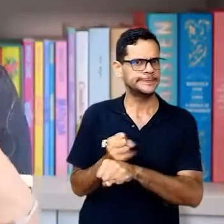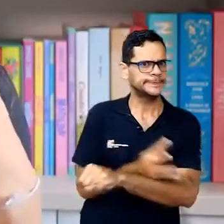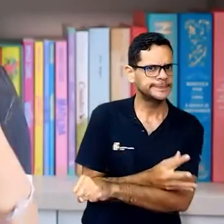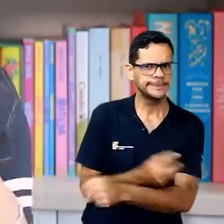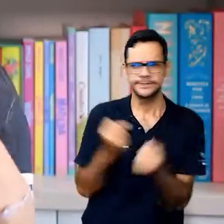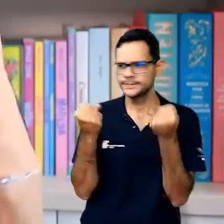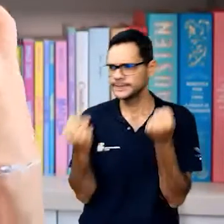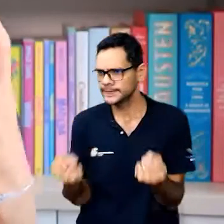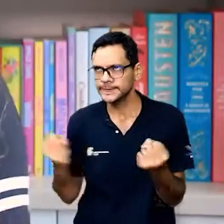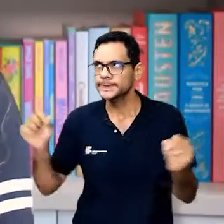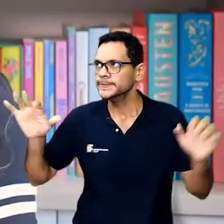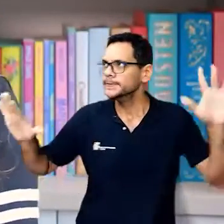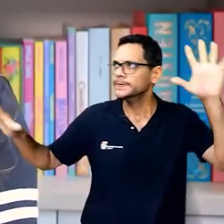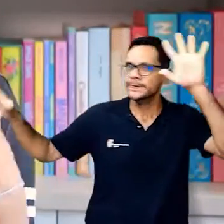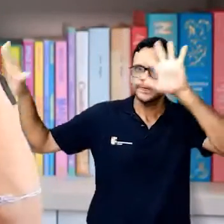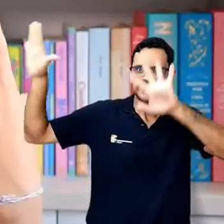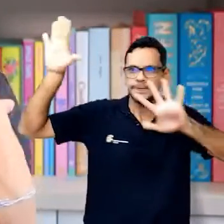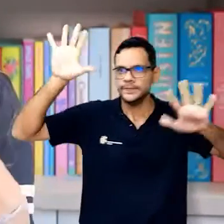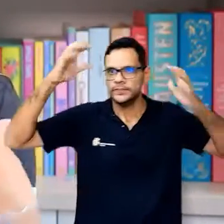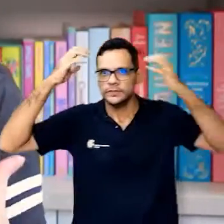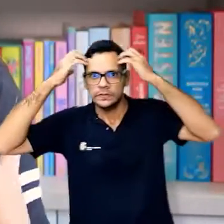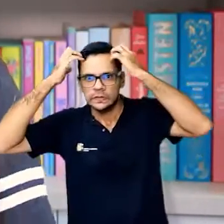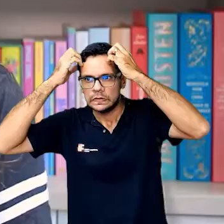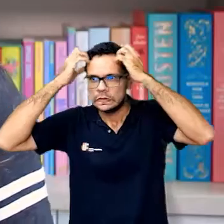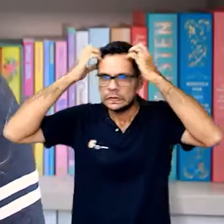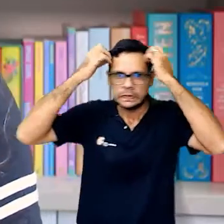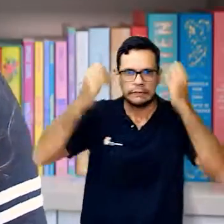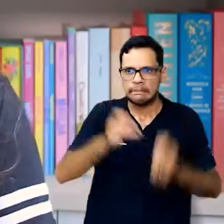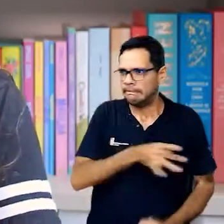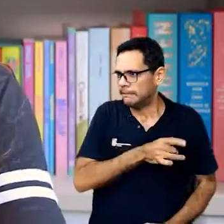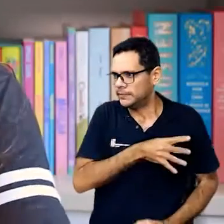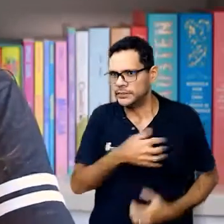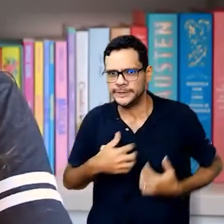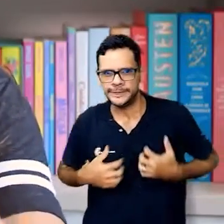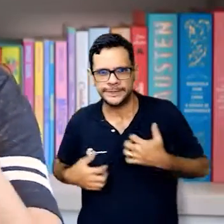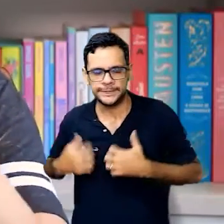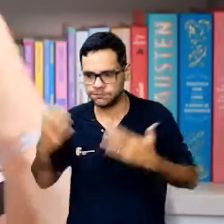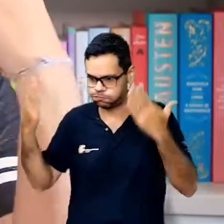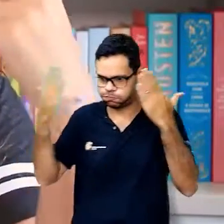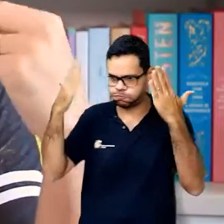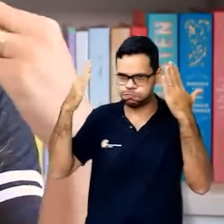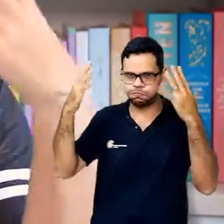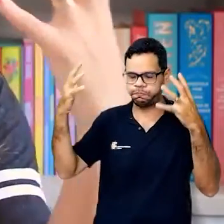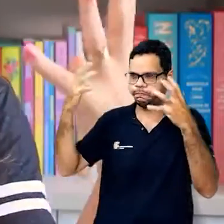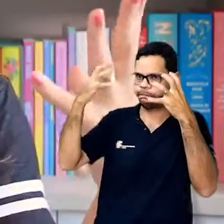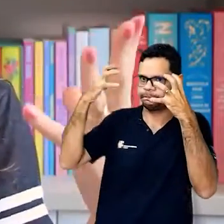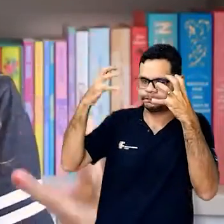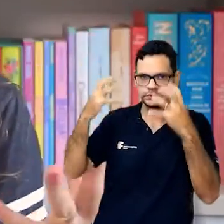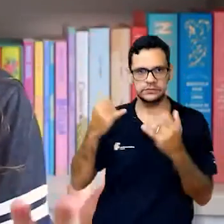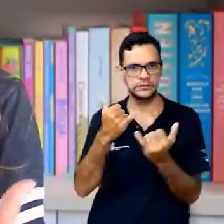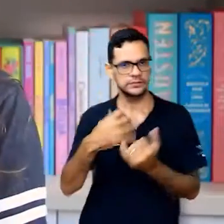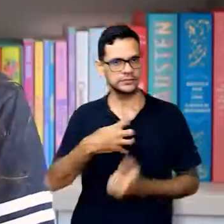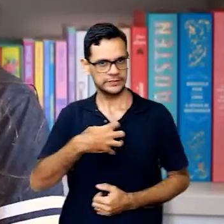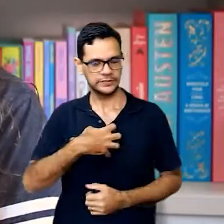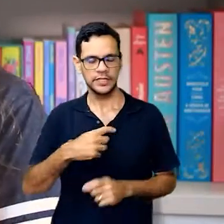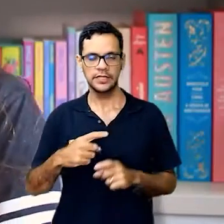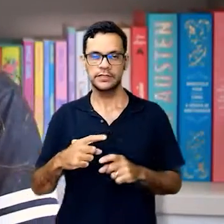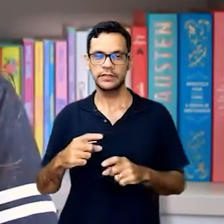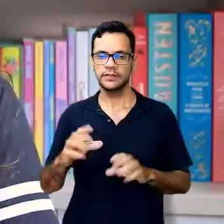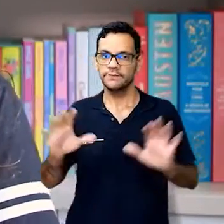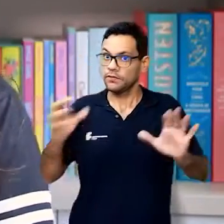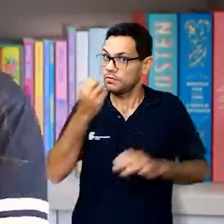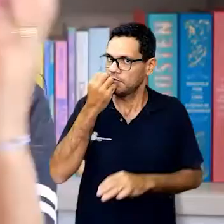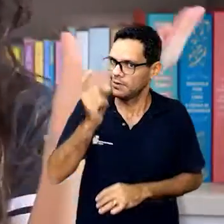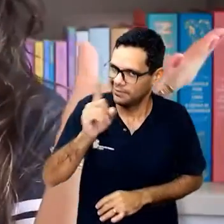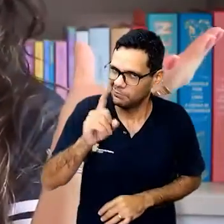carga, assim, emocional mais pesada, uma atmosfera, assim, mais aterrorizante, que você sente, tipo, você se sente psicologicamente abalado, né? E aí